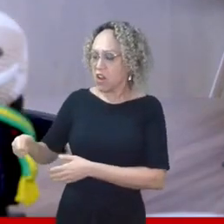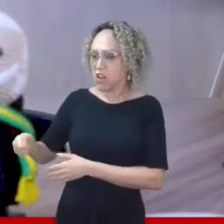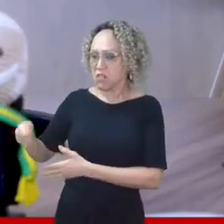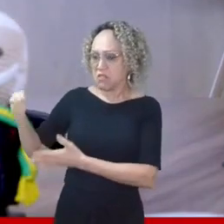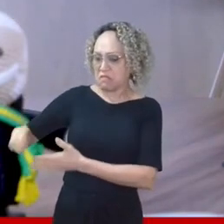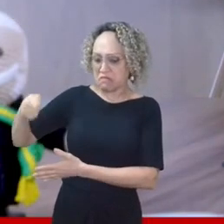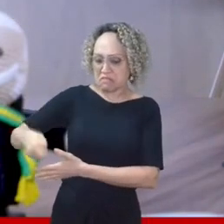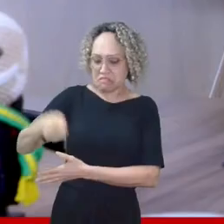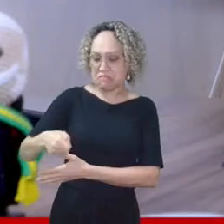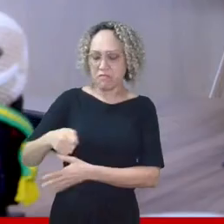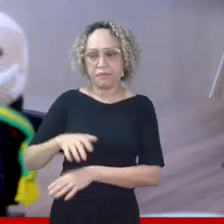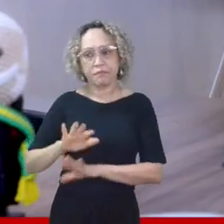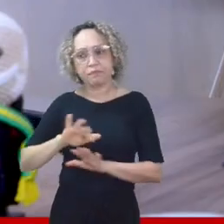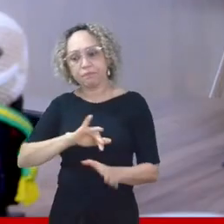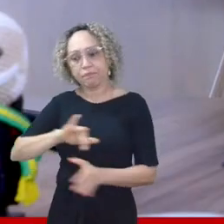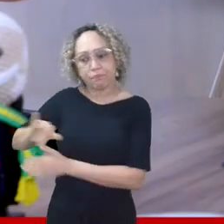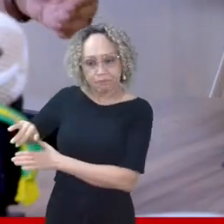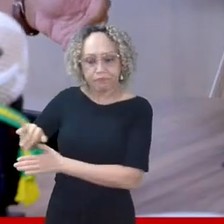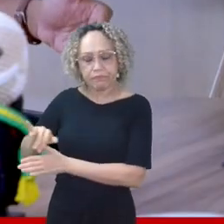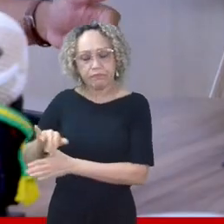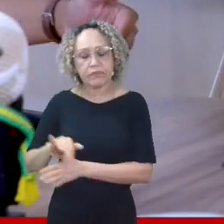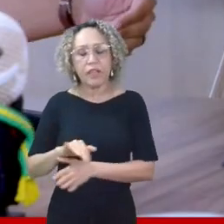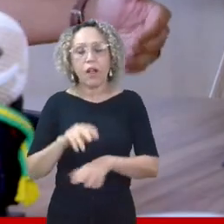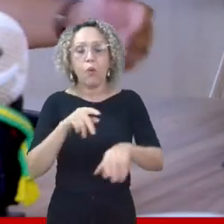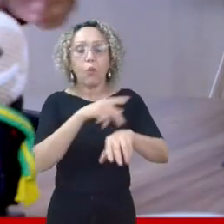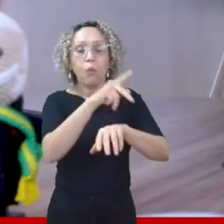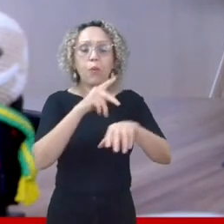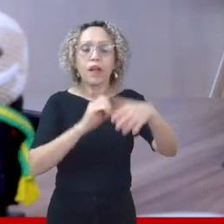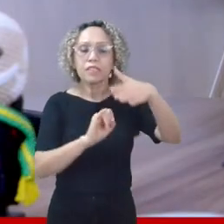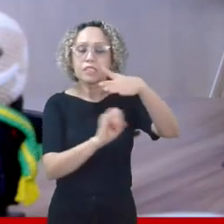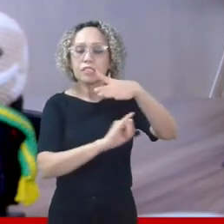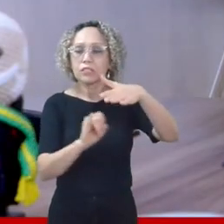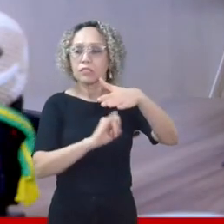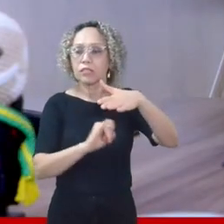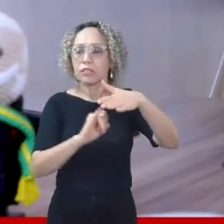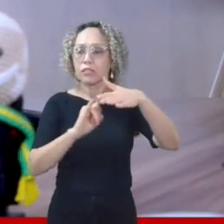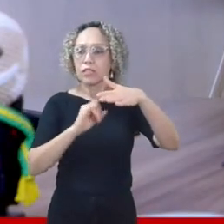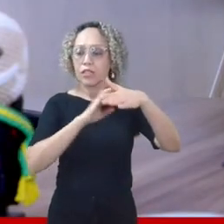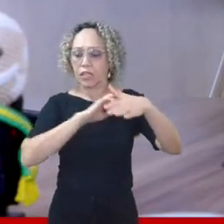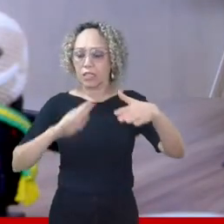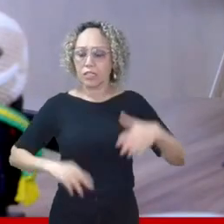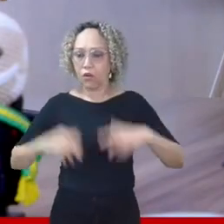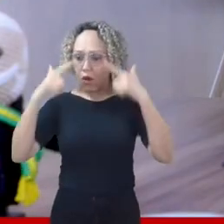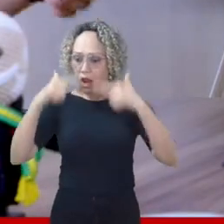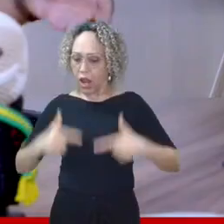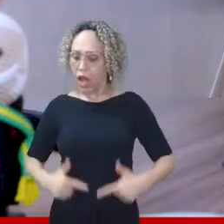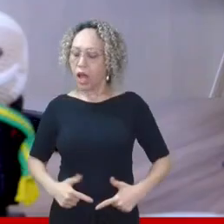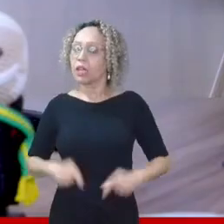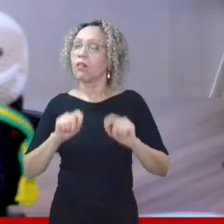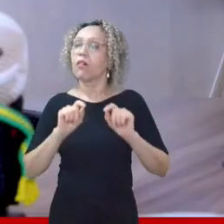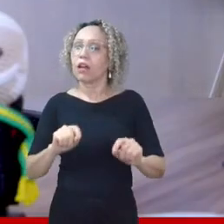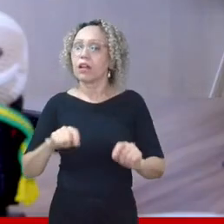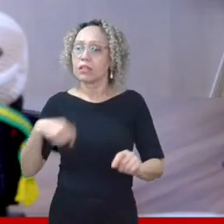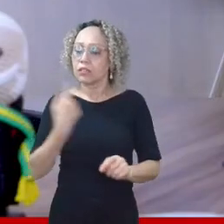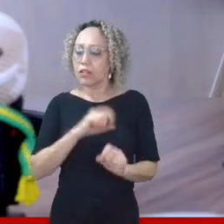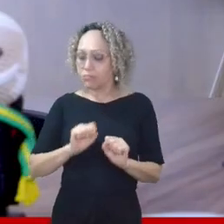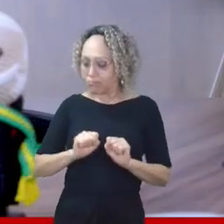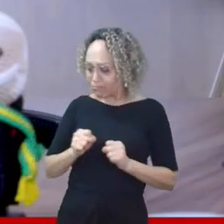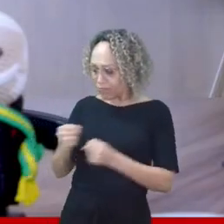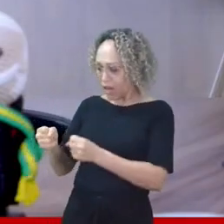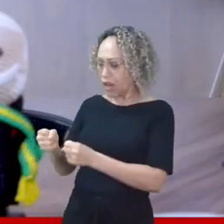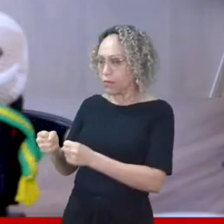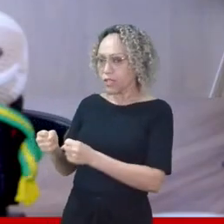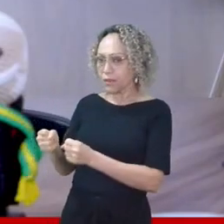importante para a gente entender e combater essas tentativas de ações como reacionárias da bancada da Bíblia, por exemplo.